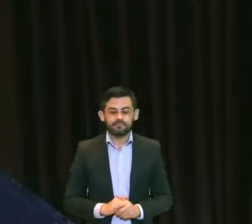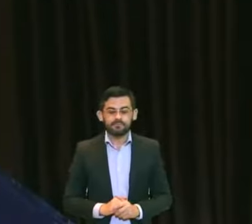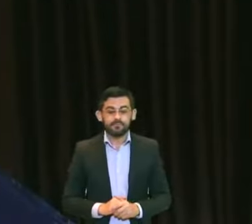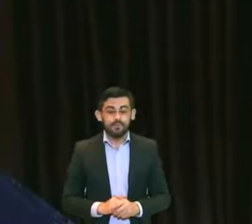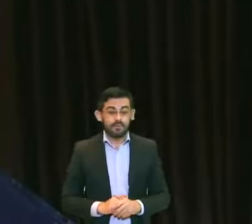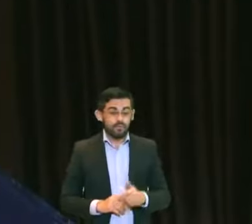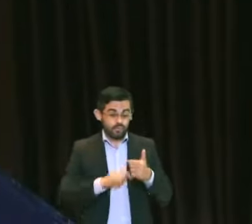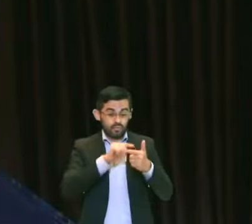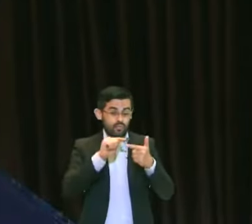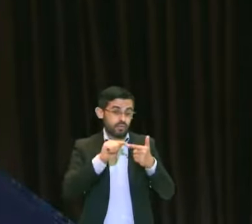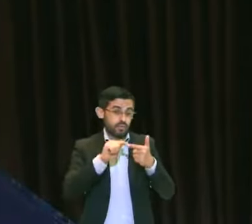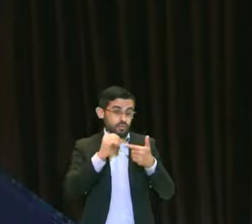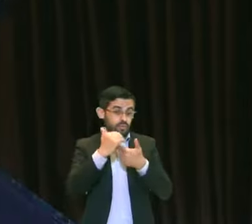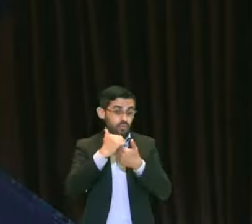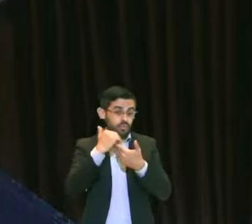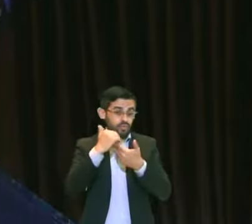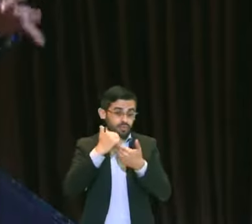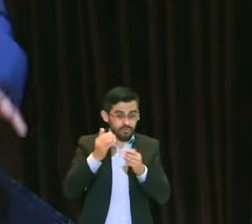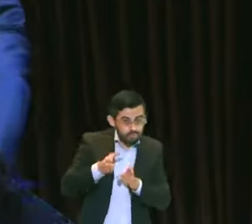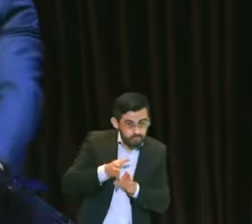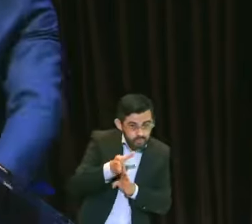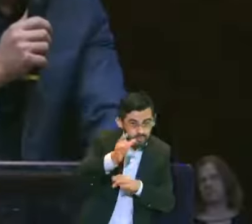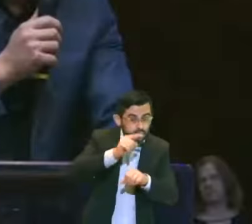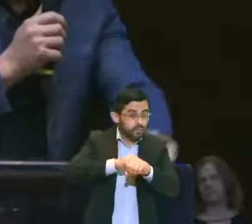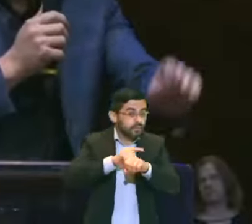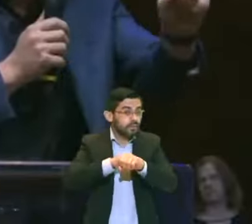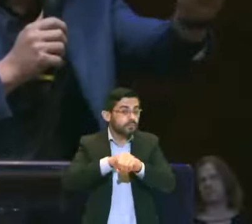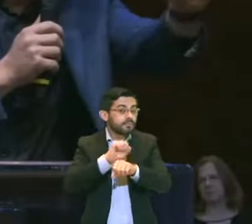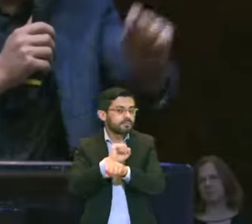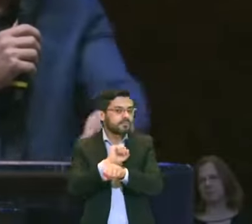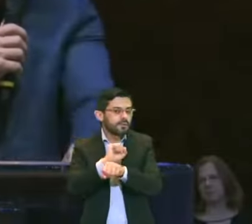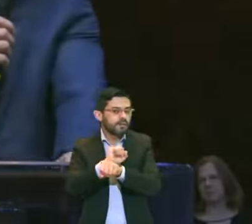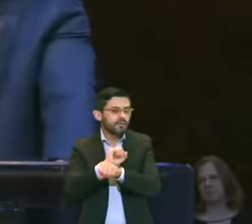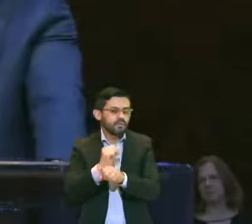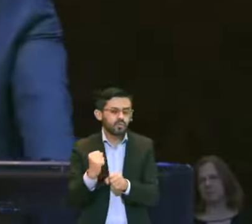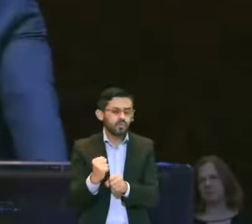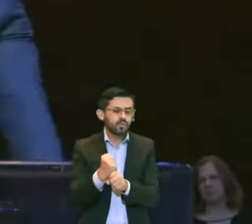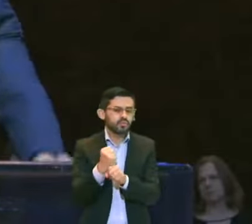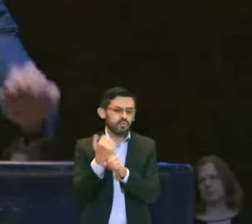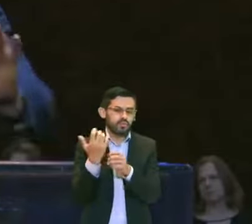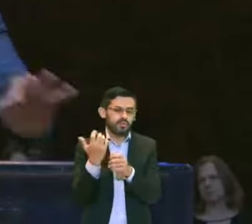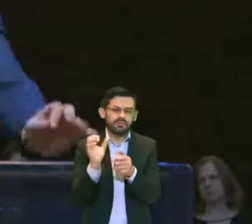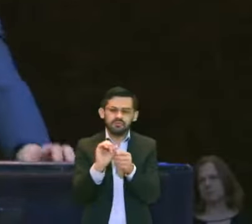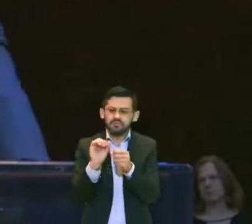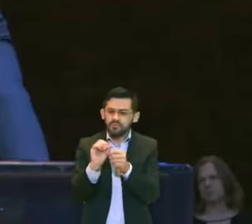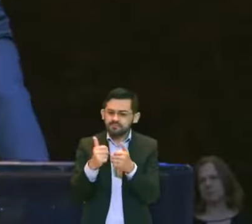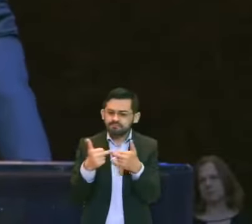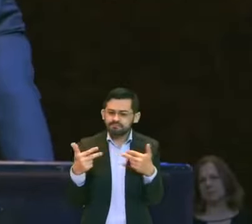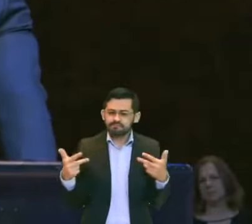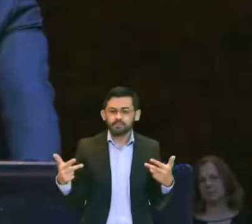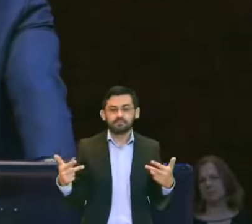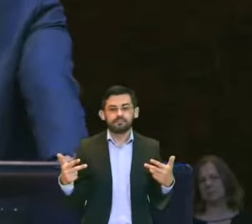Segundo conselho que eu quero te deixar, no tempo de espera, construa. Construa.